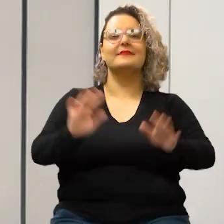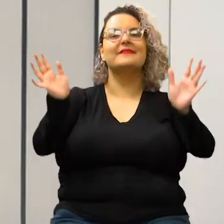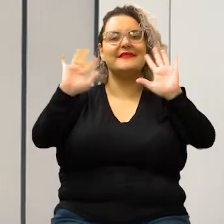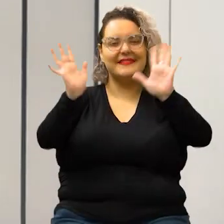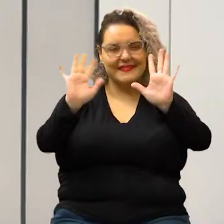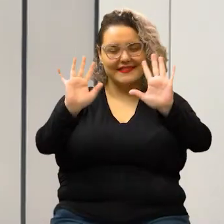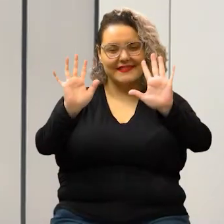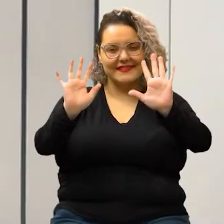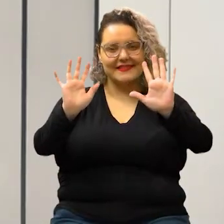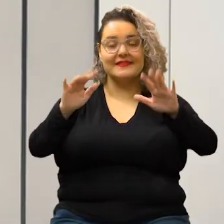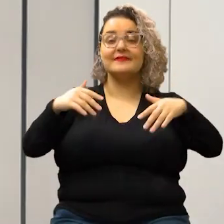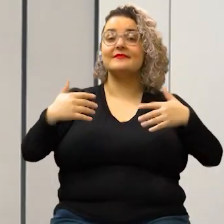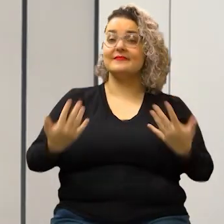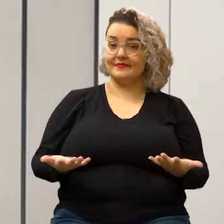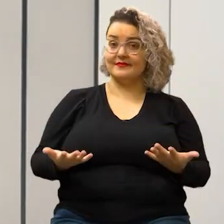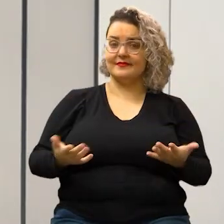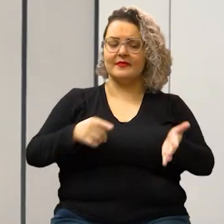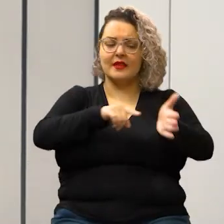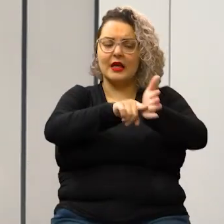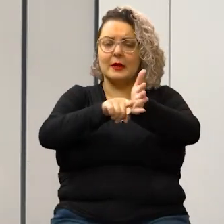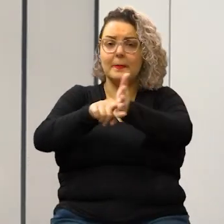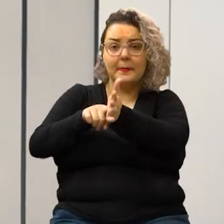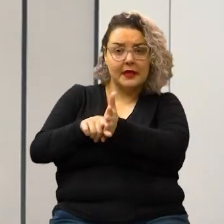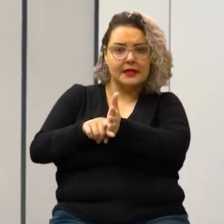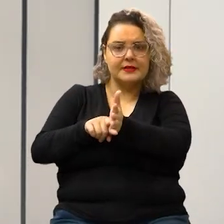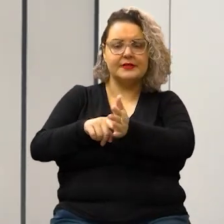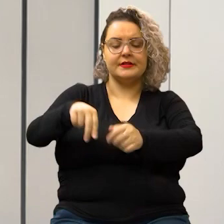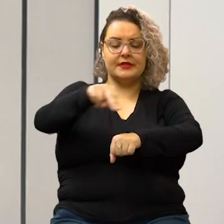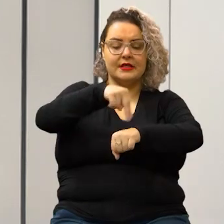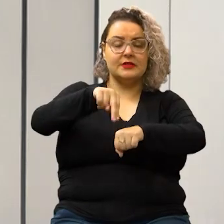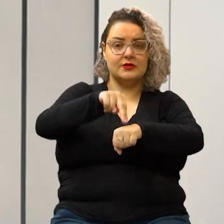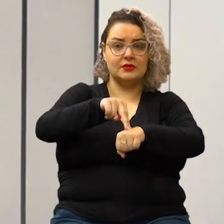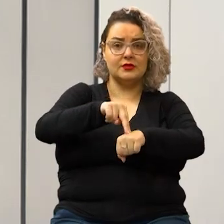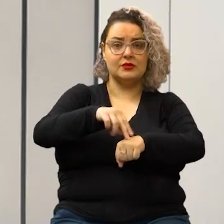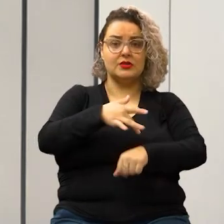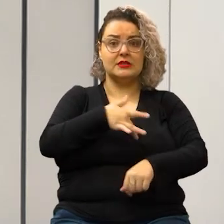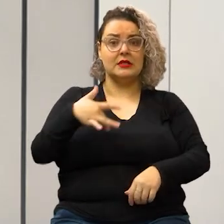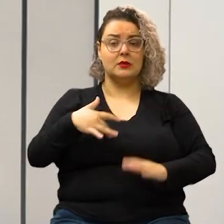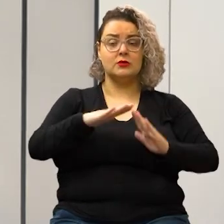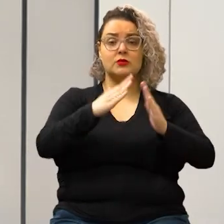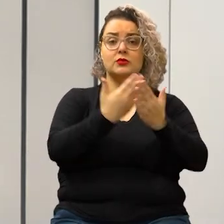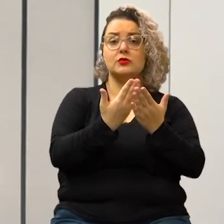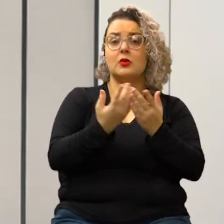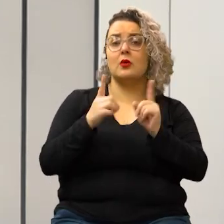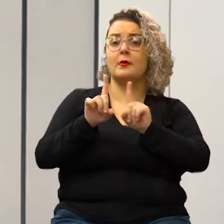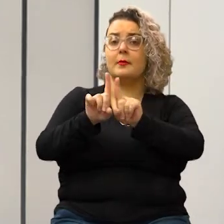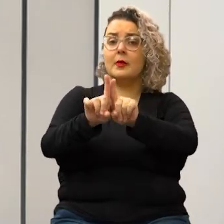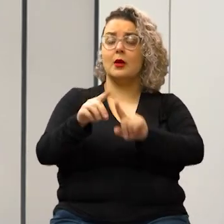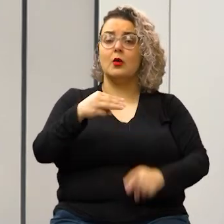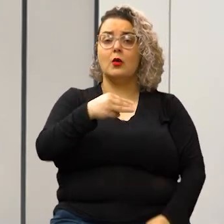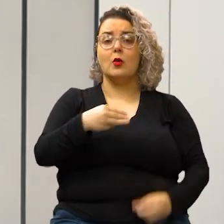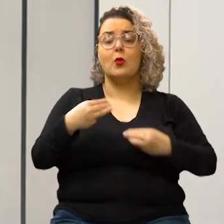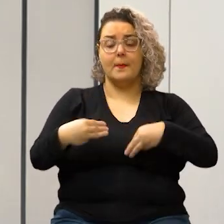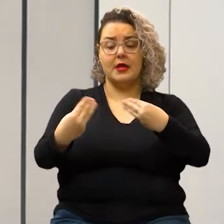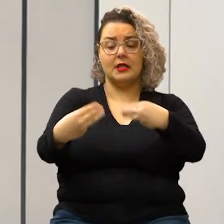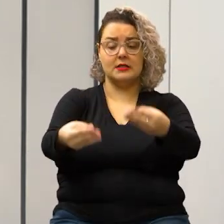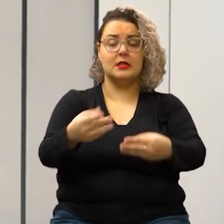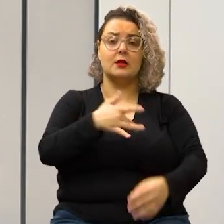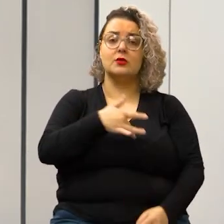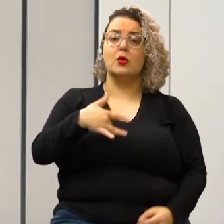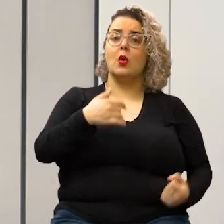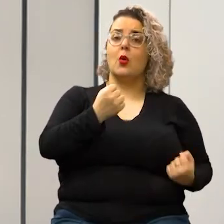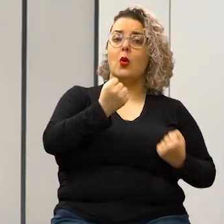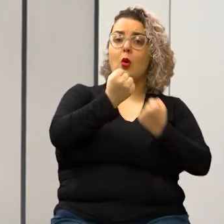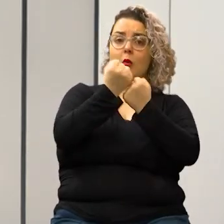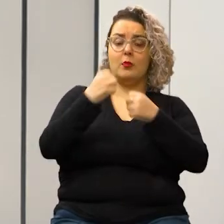Olá! A PENSE, Pesquisa Nacional de Saúde Escolar, feita em parceria com o Ministério da Saúde e com apoio